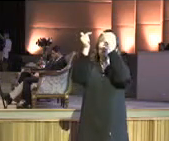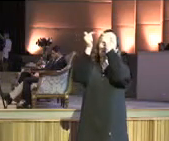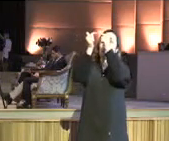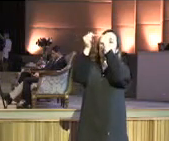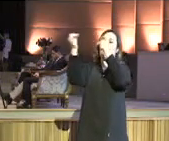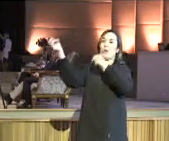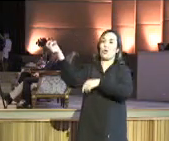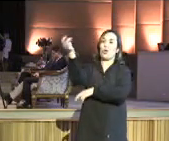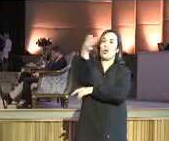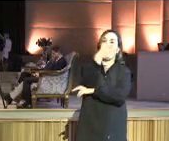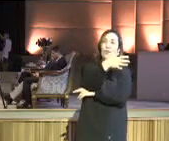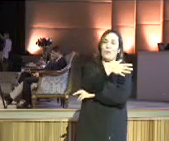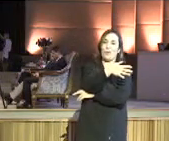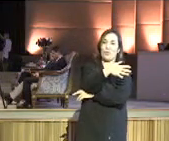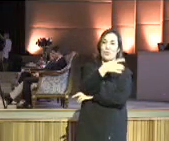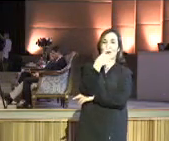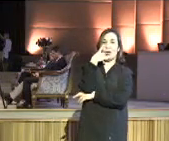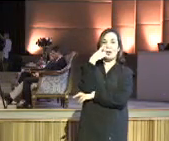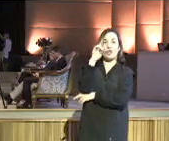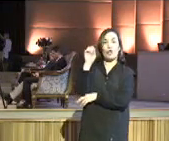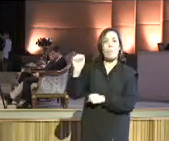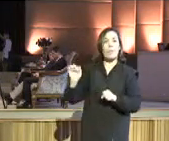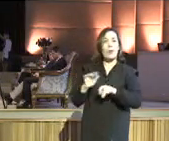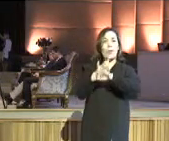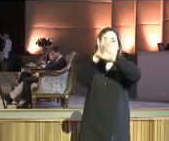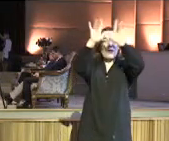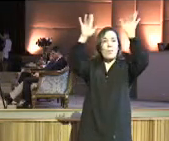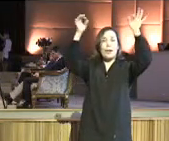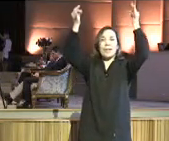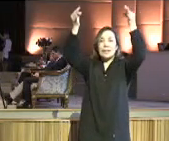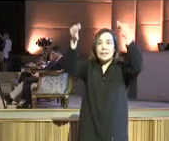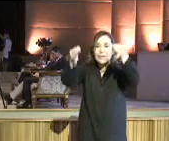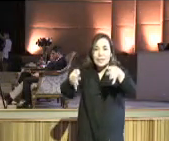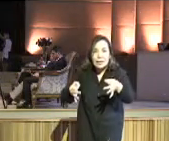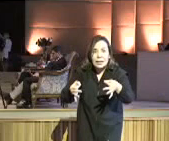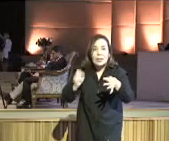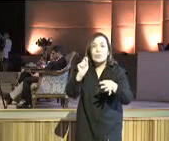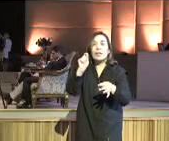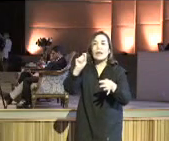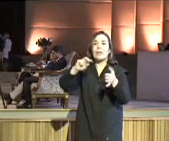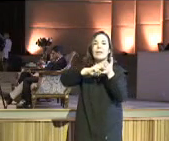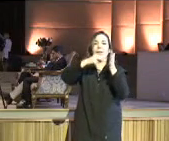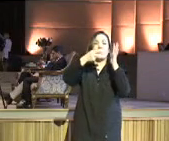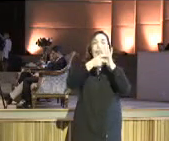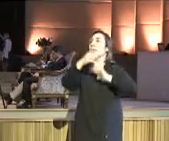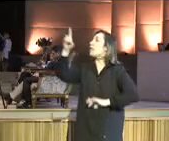verdadeira glória de um homem é o Senhor,